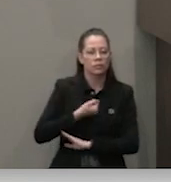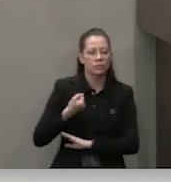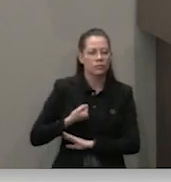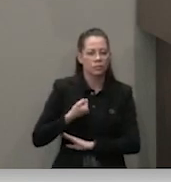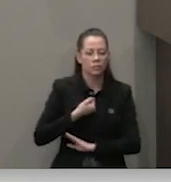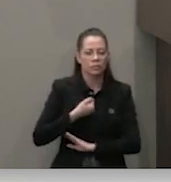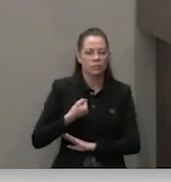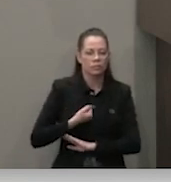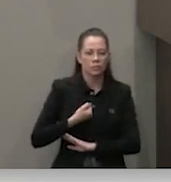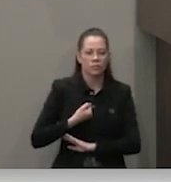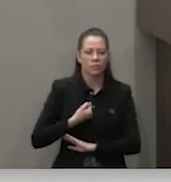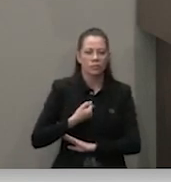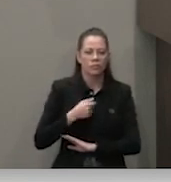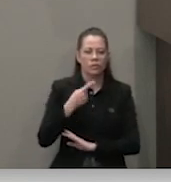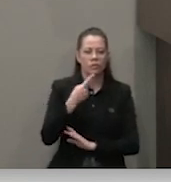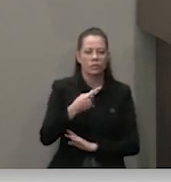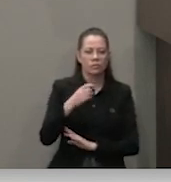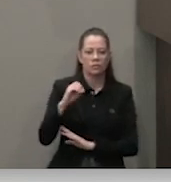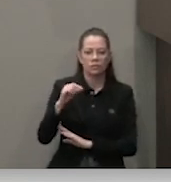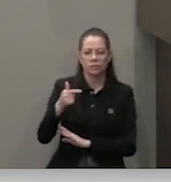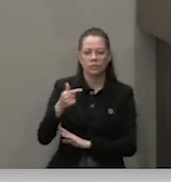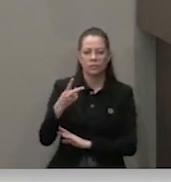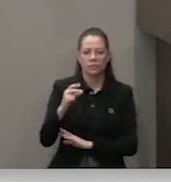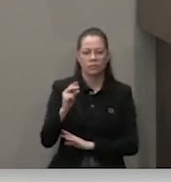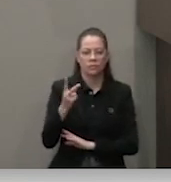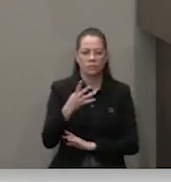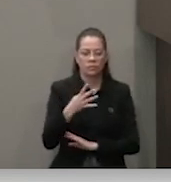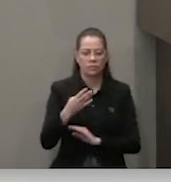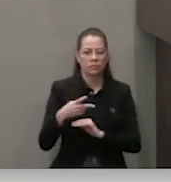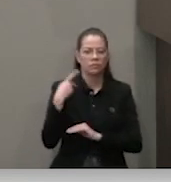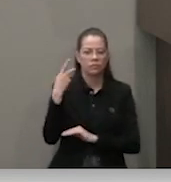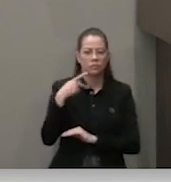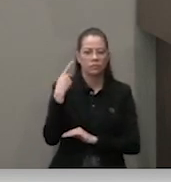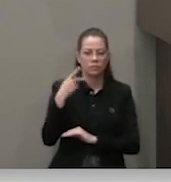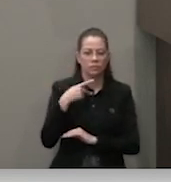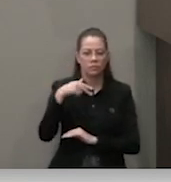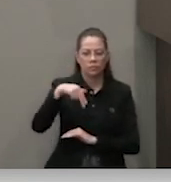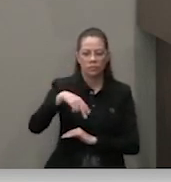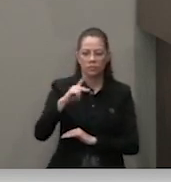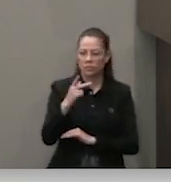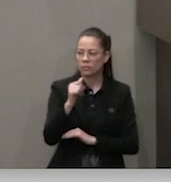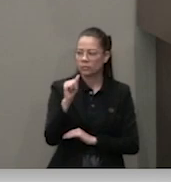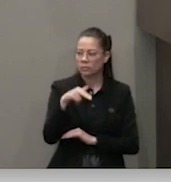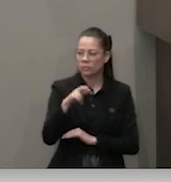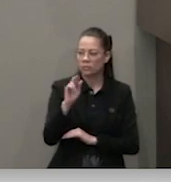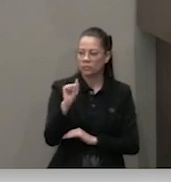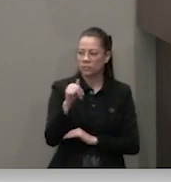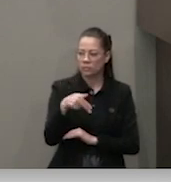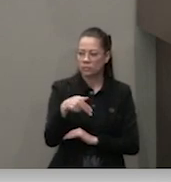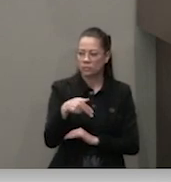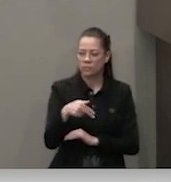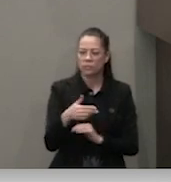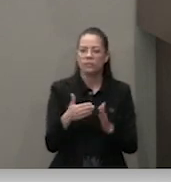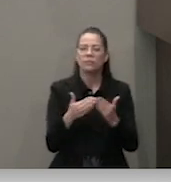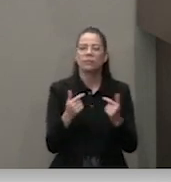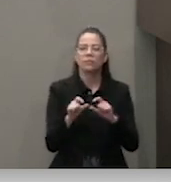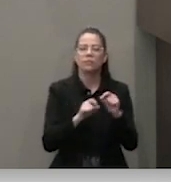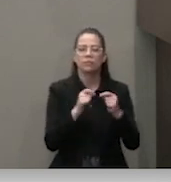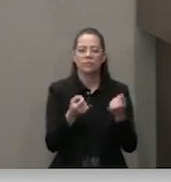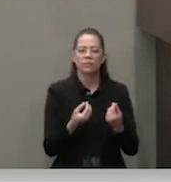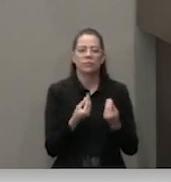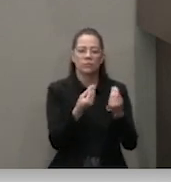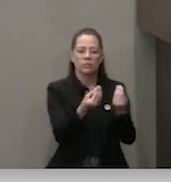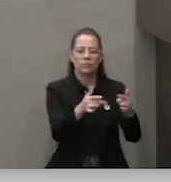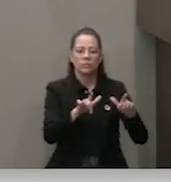107 de 2024 de autoria do vereador iar Vieira de Carvalho requer a concessão